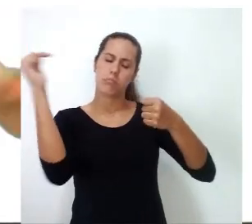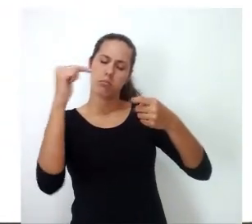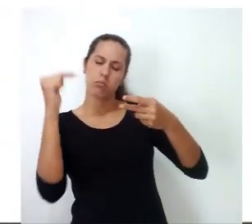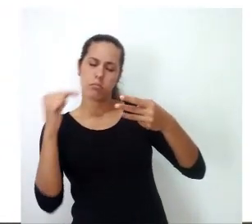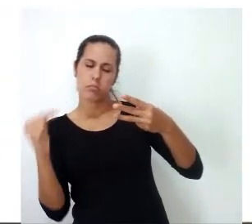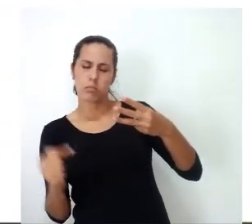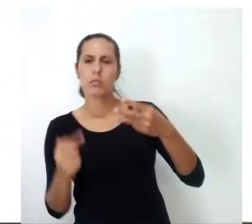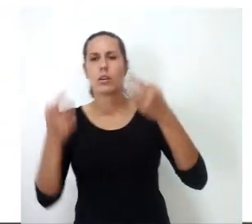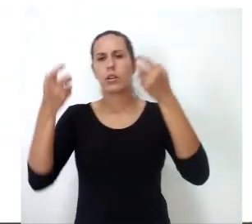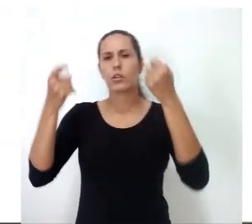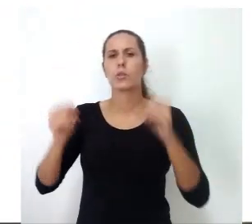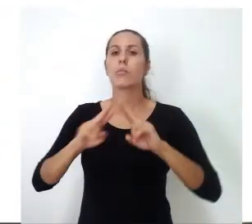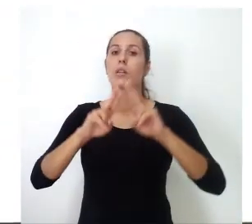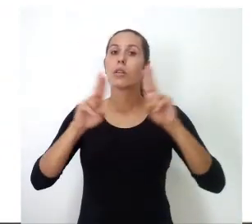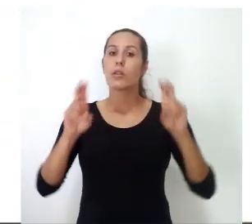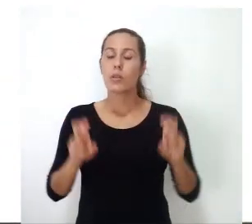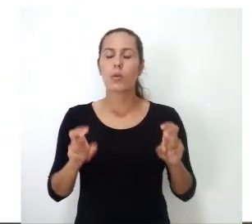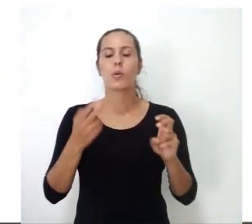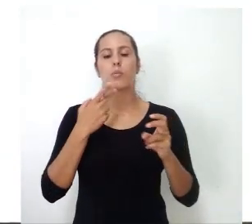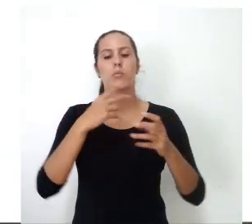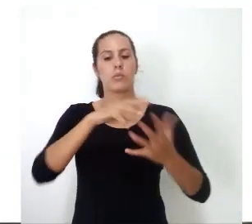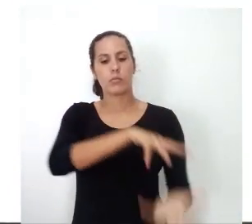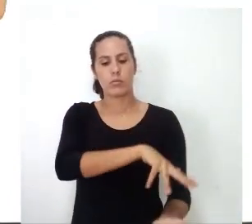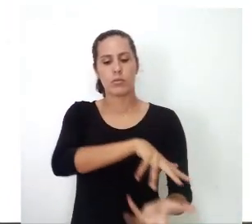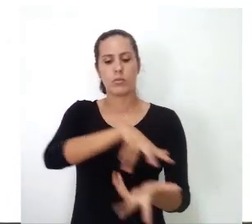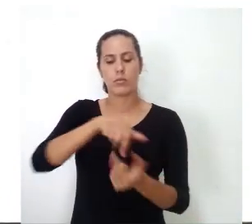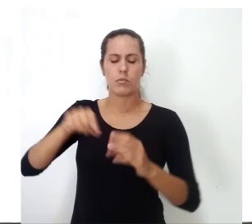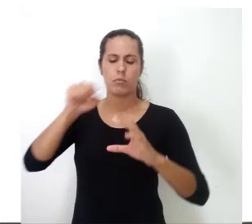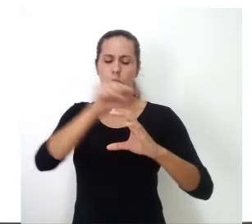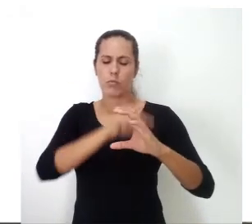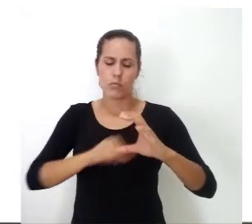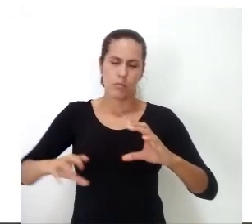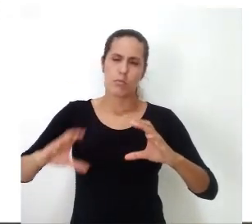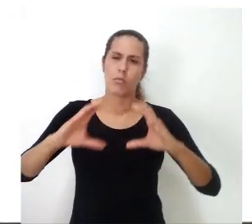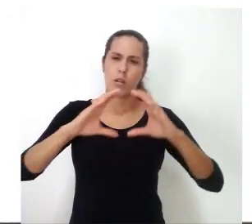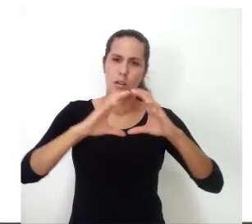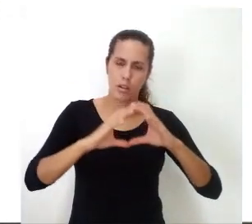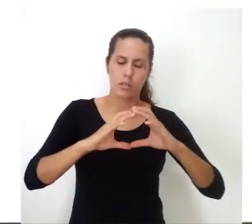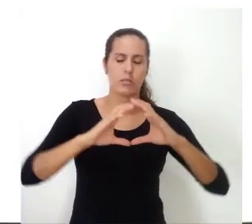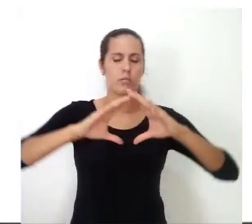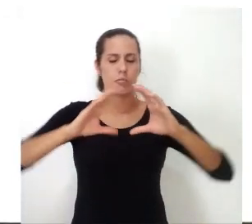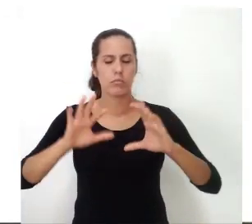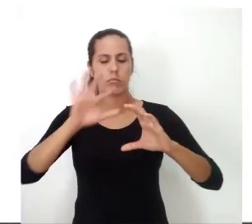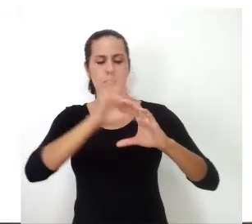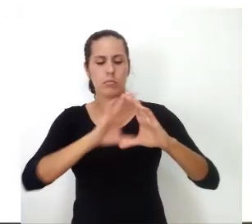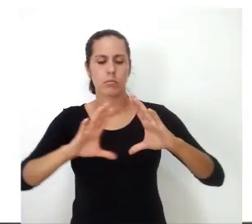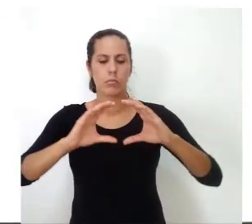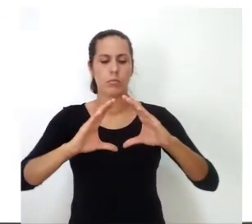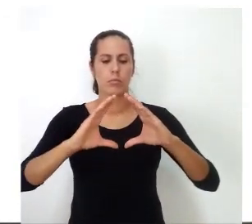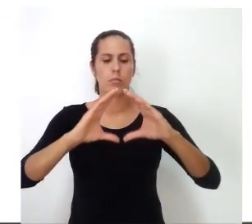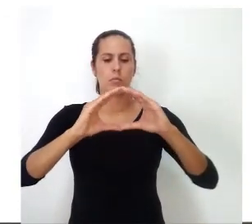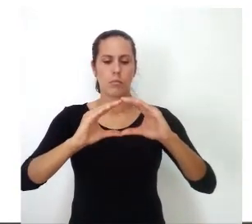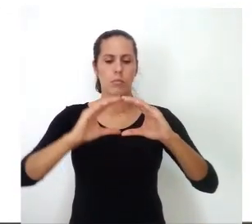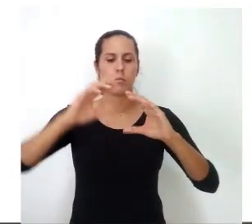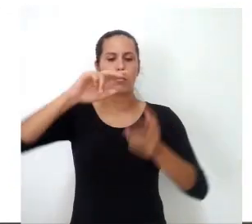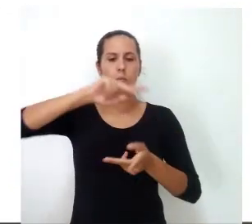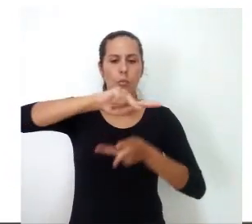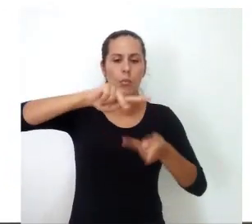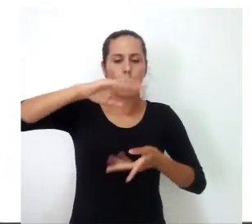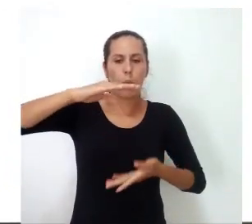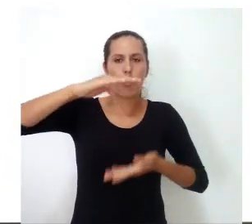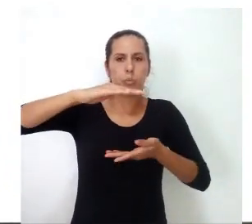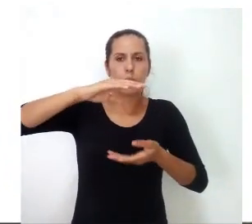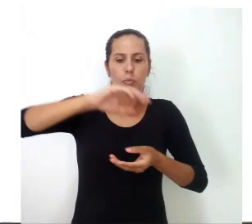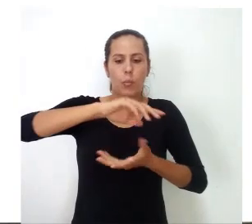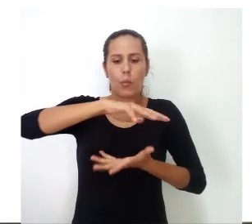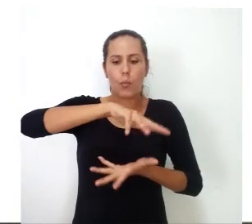exemplos sobre o nosso planetinha Terra, um formato circular, formatinho redondo, achatado nos polos.